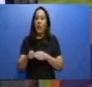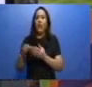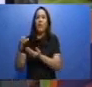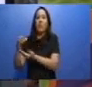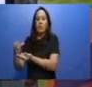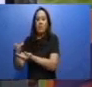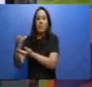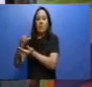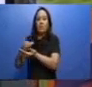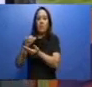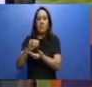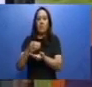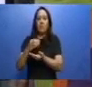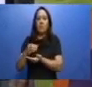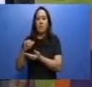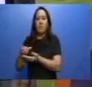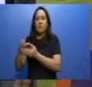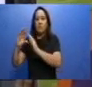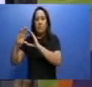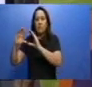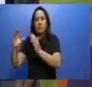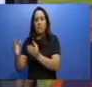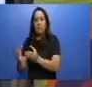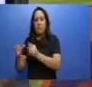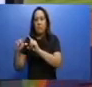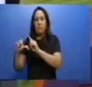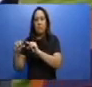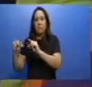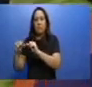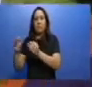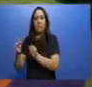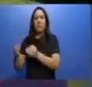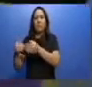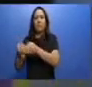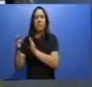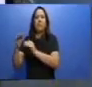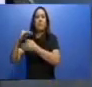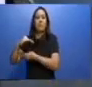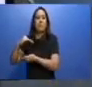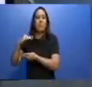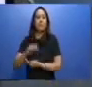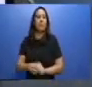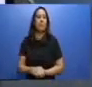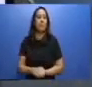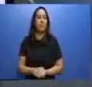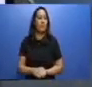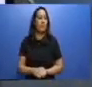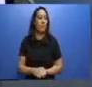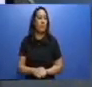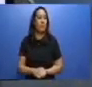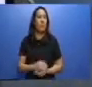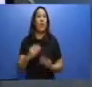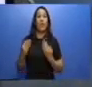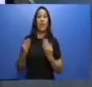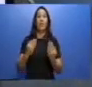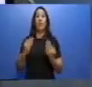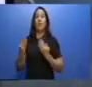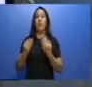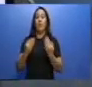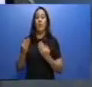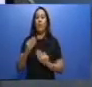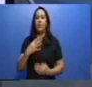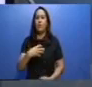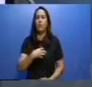tá? Então, por isso que a nossa resposta será essa. Anota lá. Depende